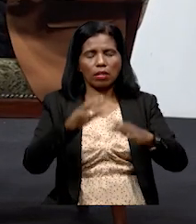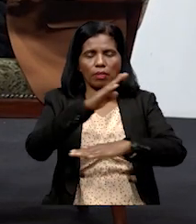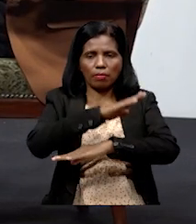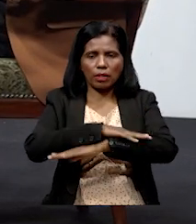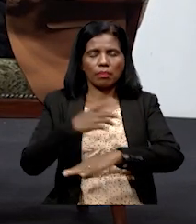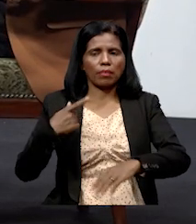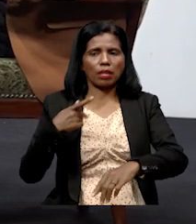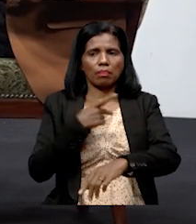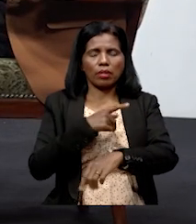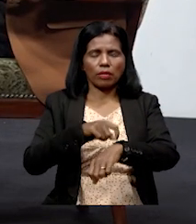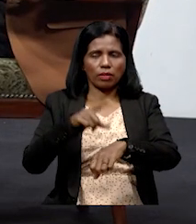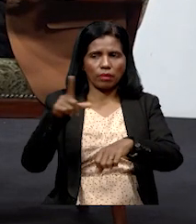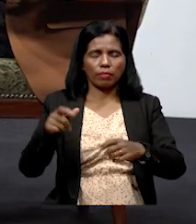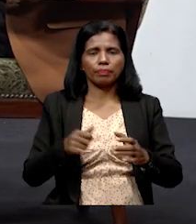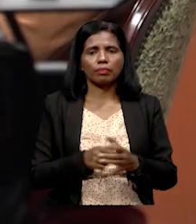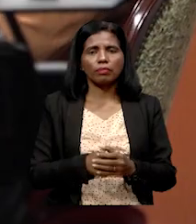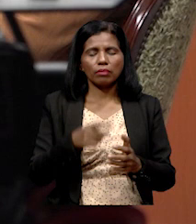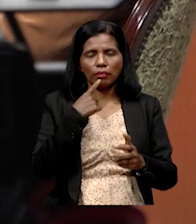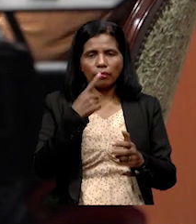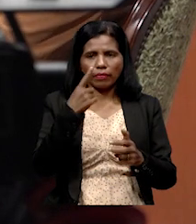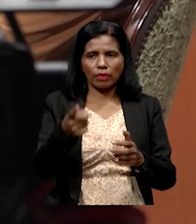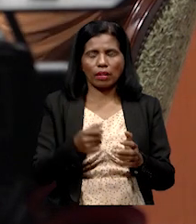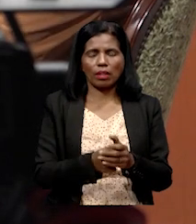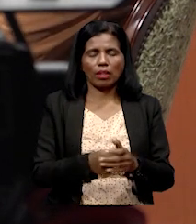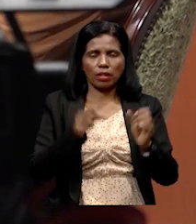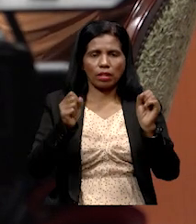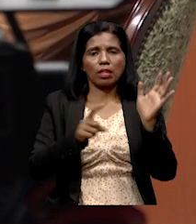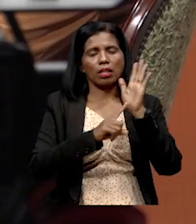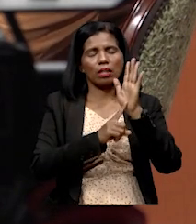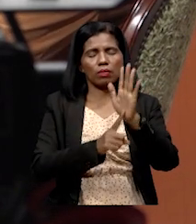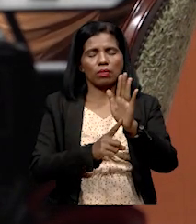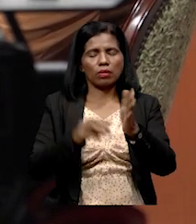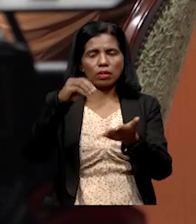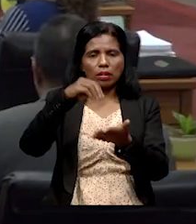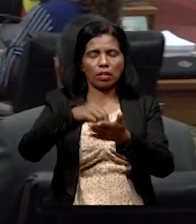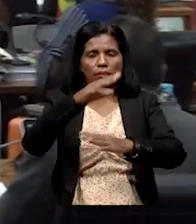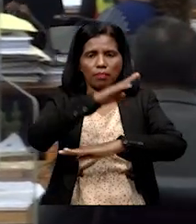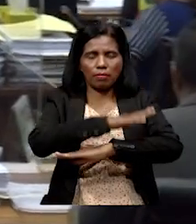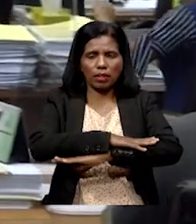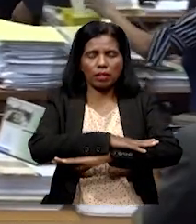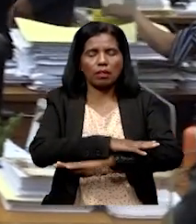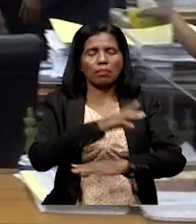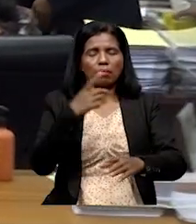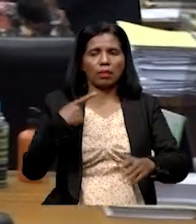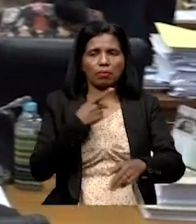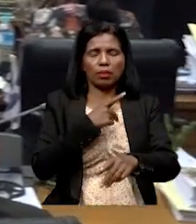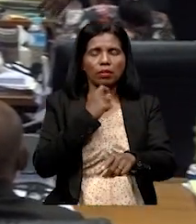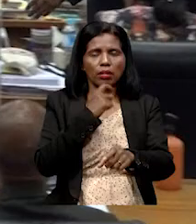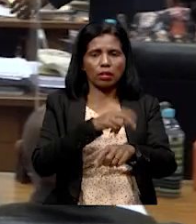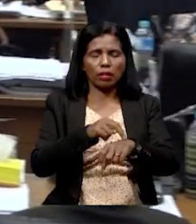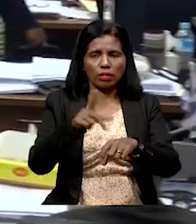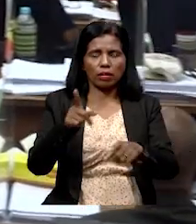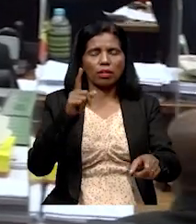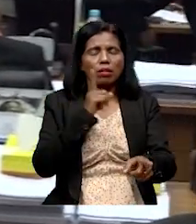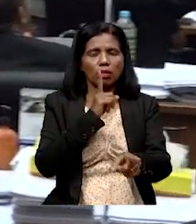Nacional. Nune Vasconcelos considera conceito hatur los mesa parlamento ne errado, tamba questiona